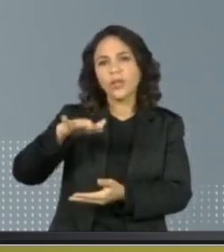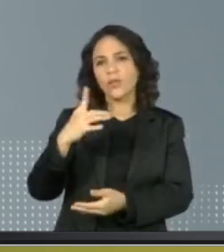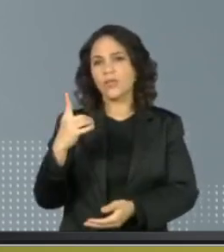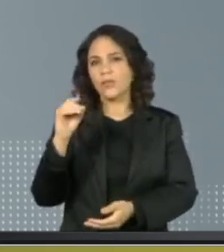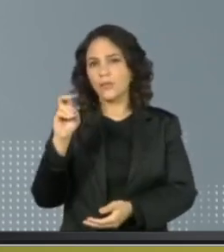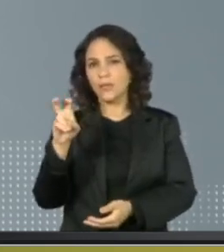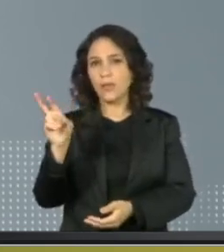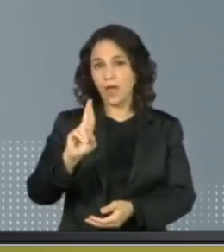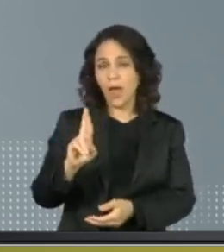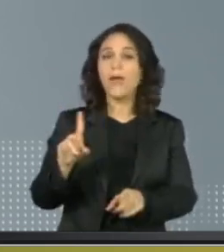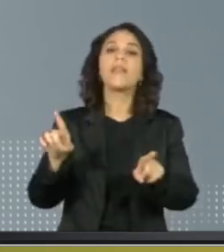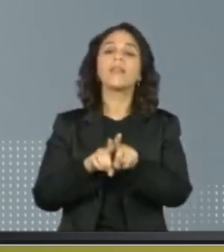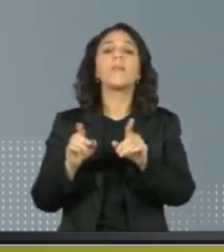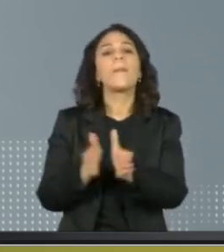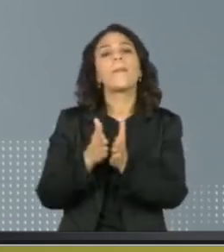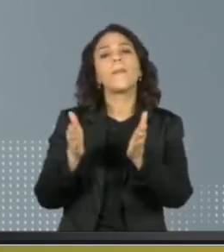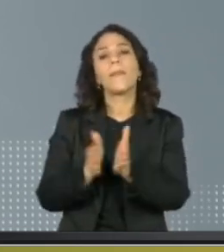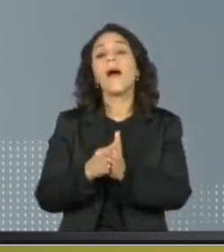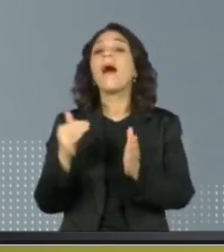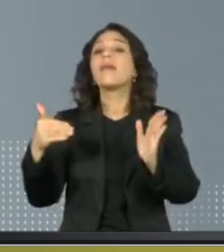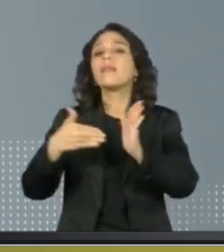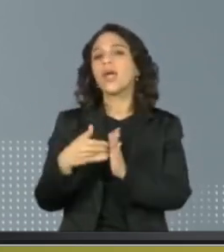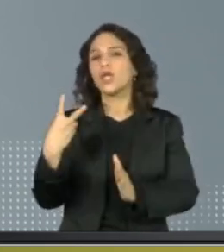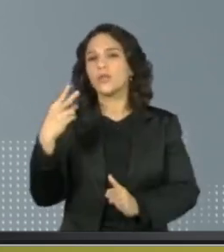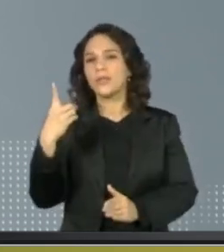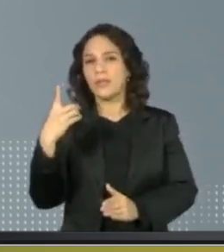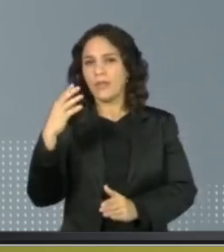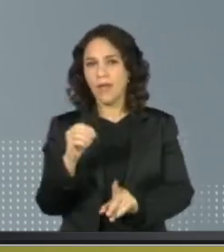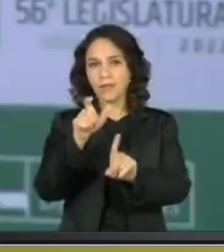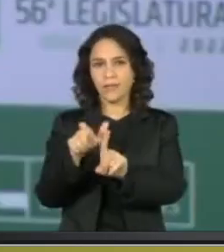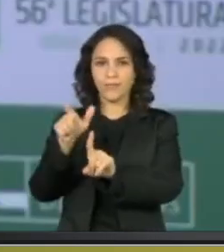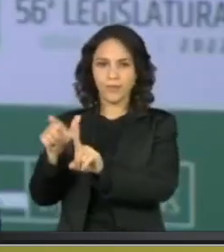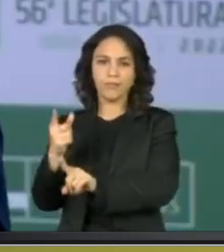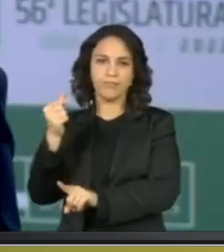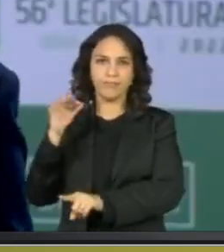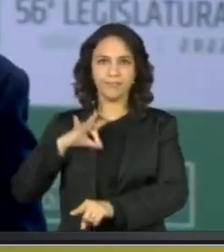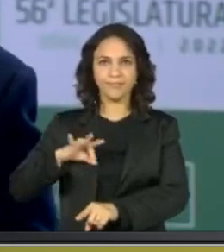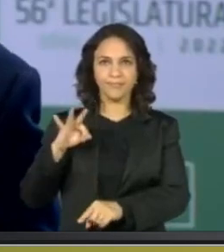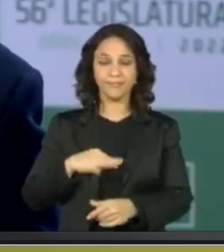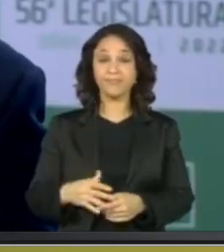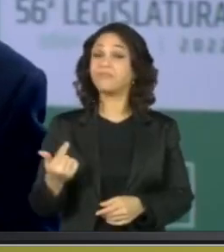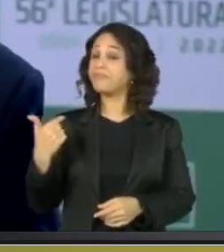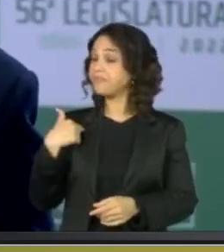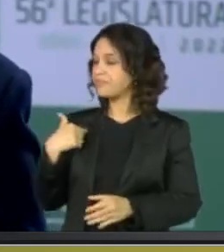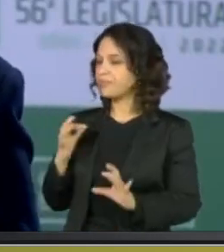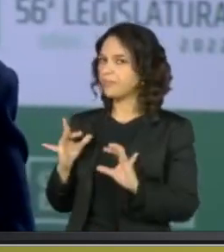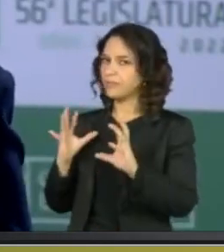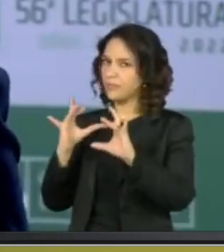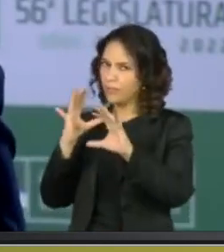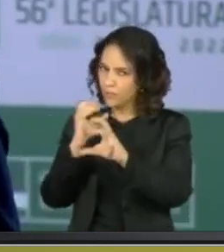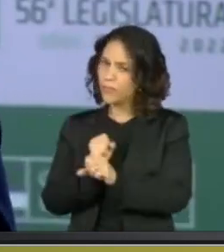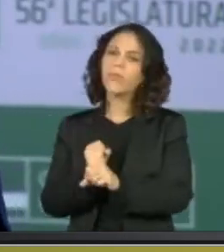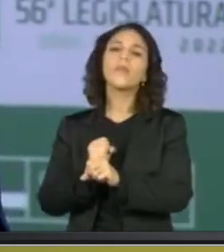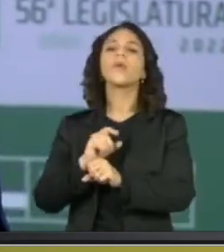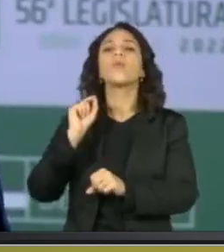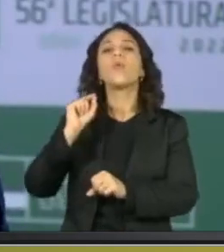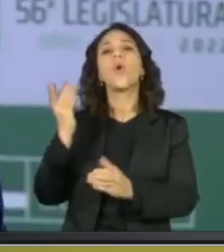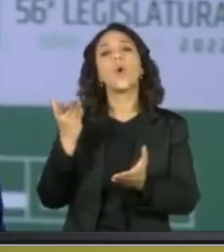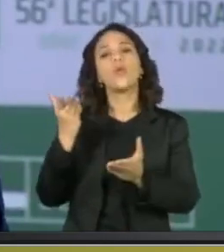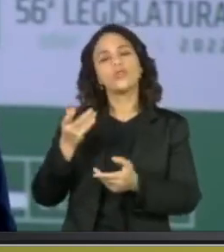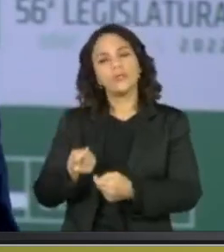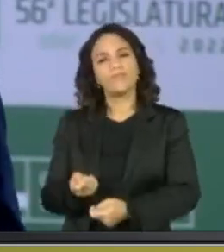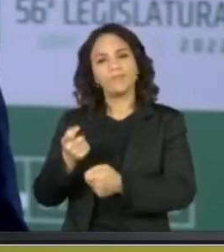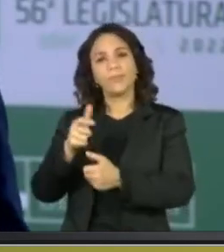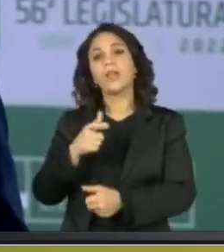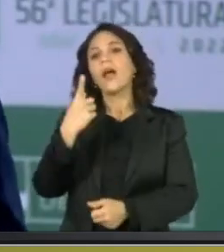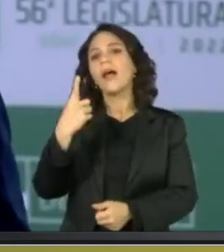e de pobreza, as que recebem até R$ 210,00 por pessoa. Nas minhas contas, hoje recebe o Bolsa Família algo em torno